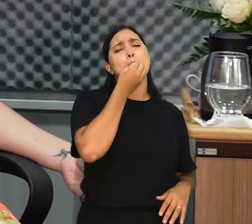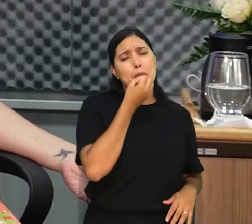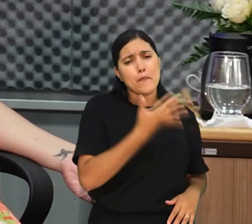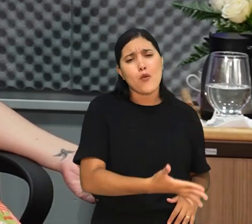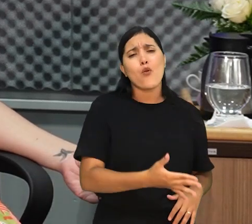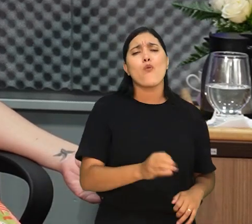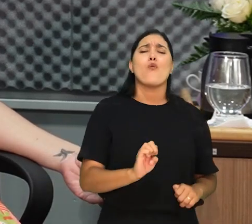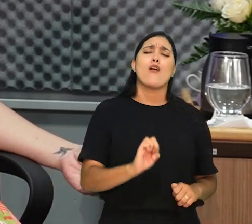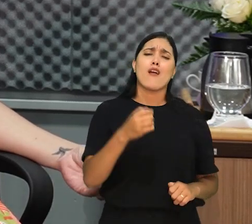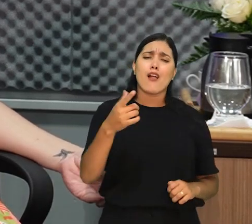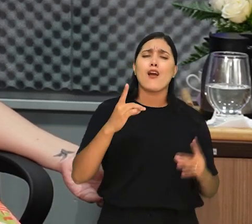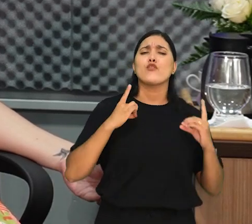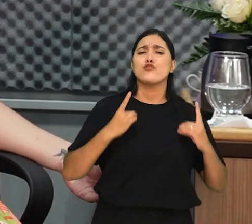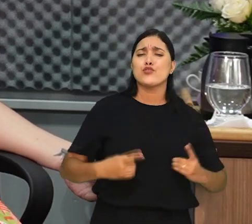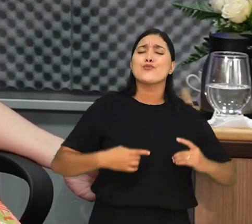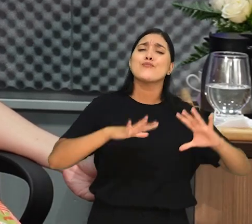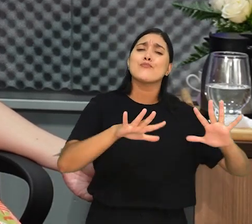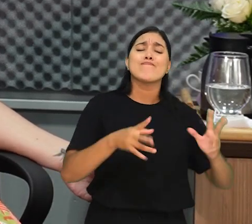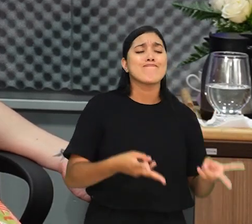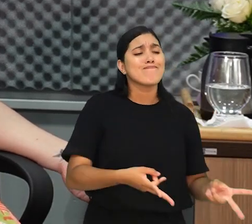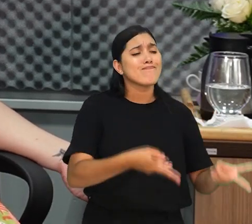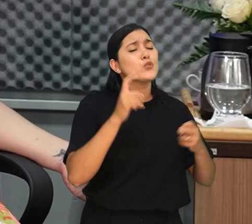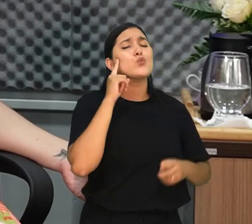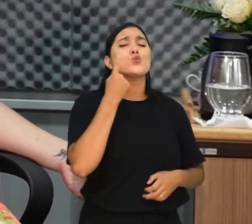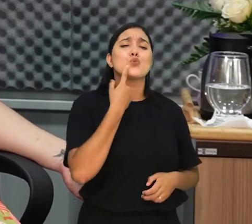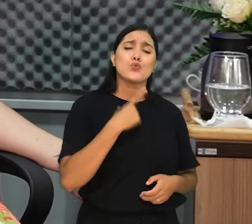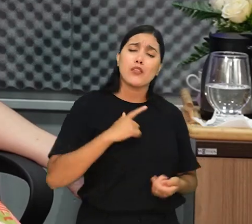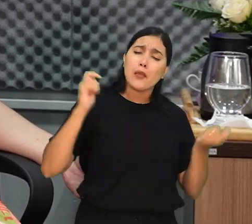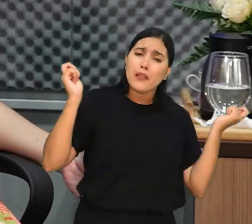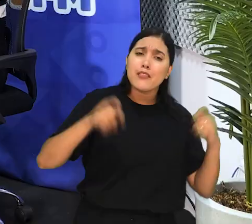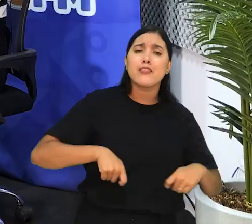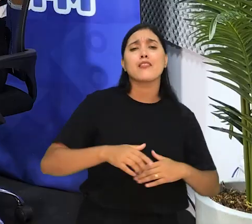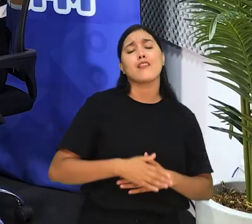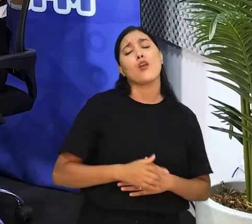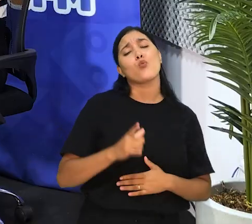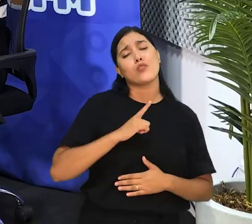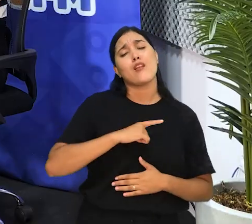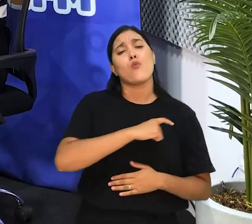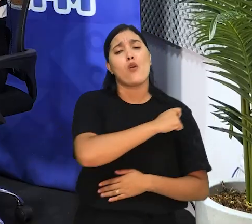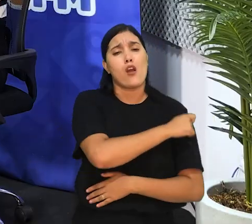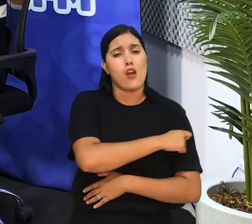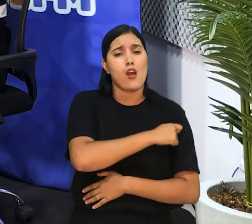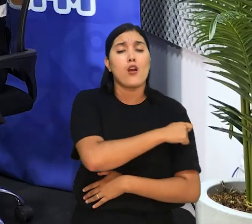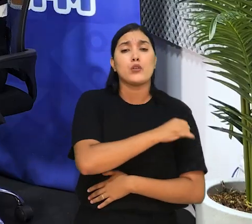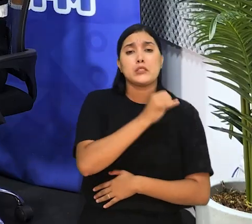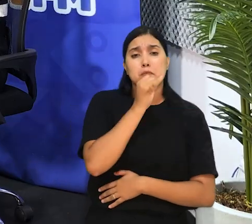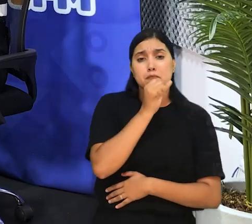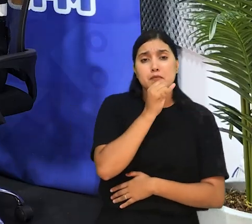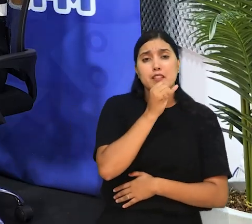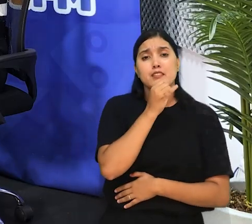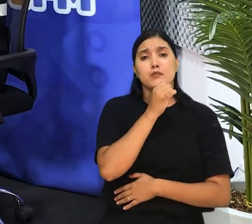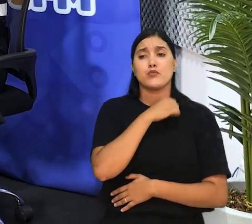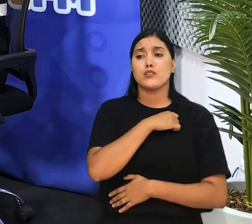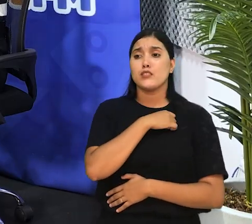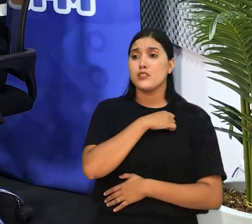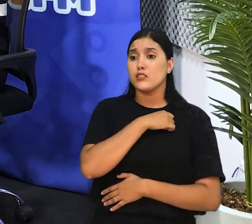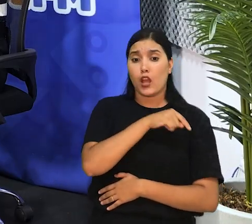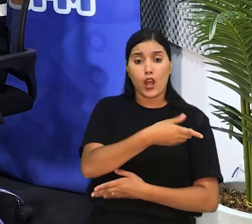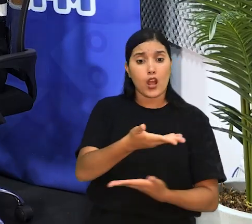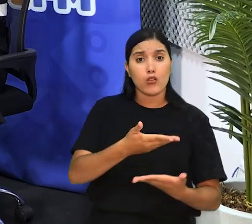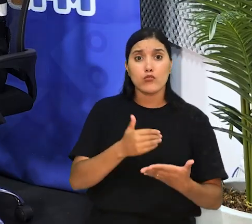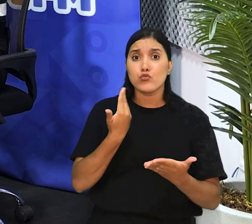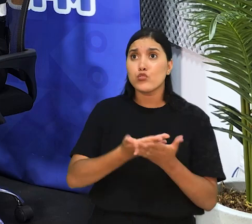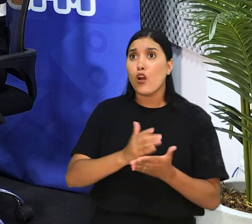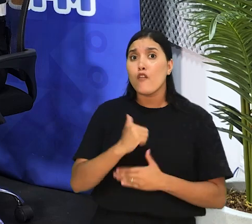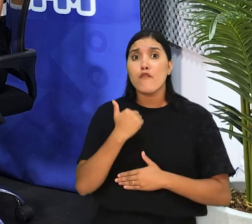cargos, né, esses empregos, eu sei que é digno, mas eu vejo que tem potencial. Eu tenho alunos que eu tirei, né, desses lugares que